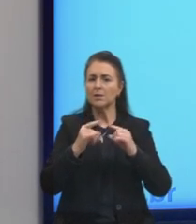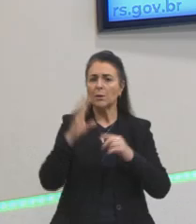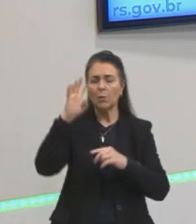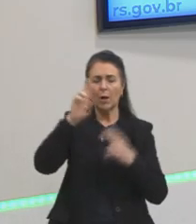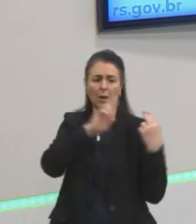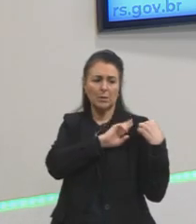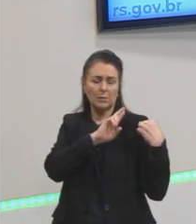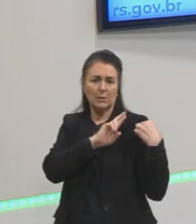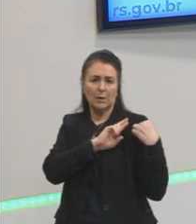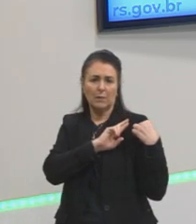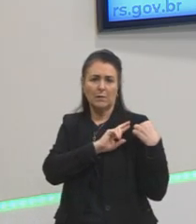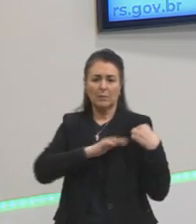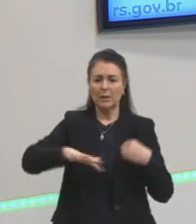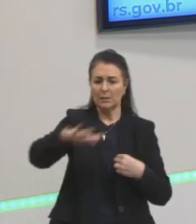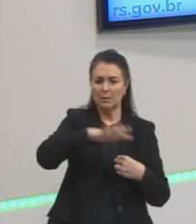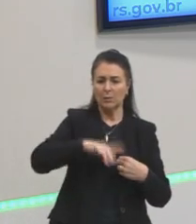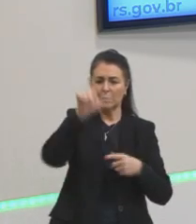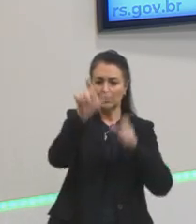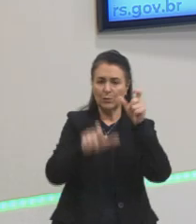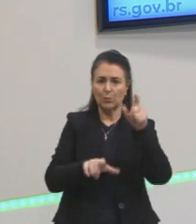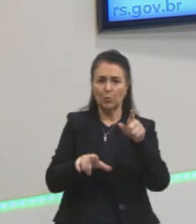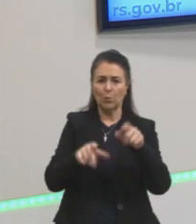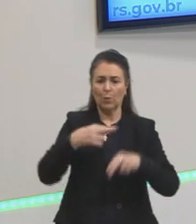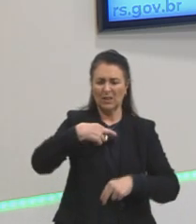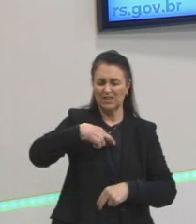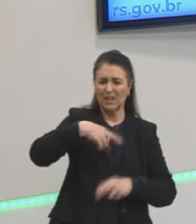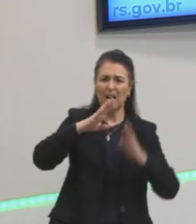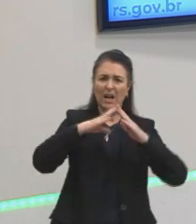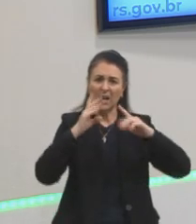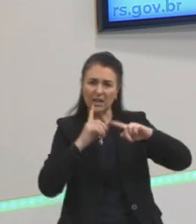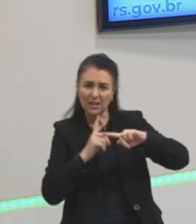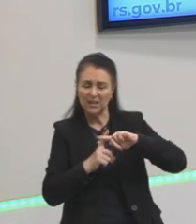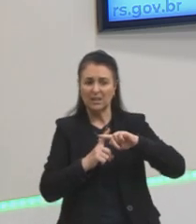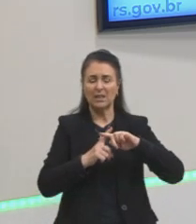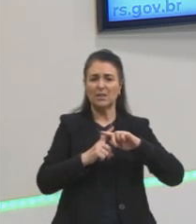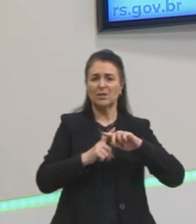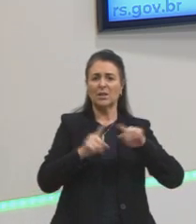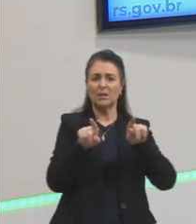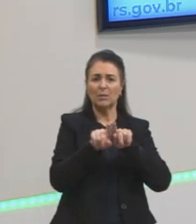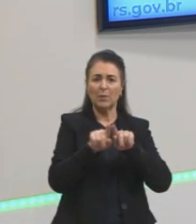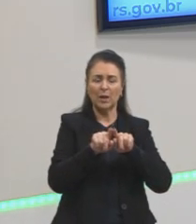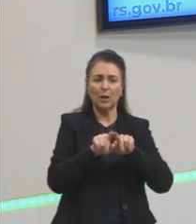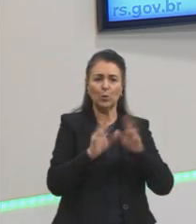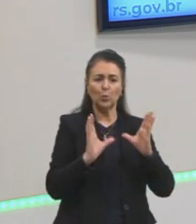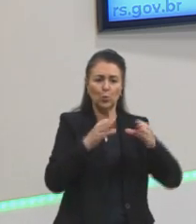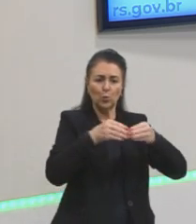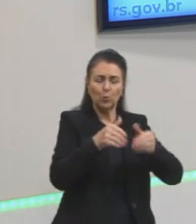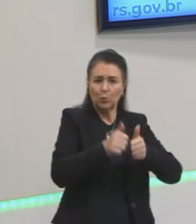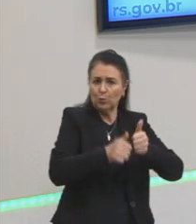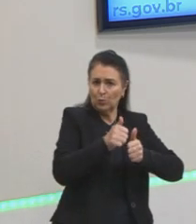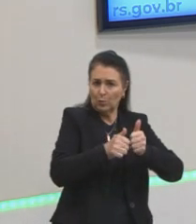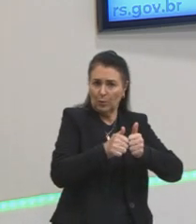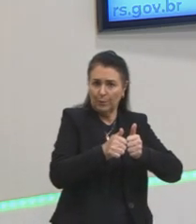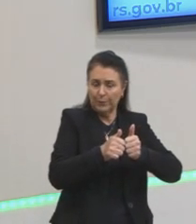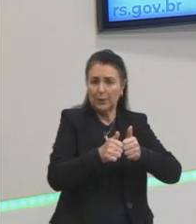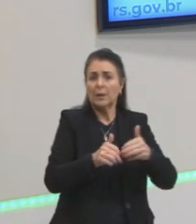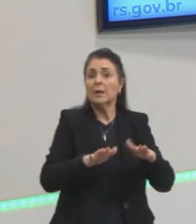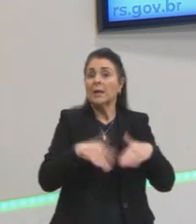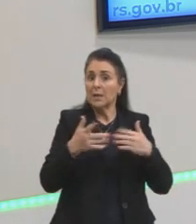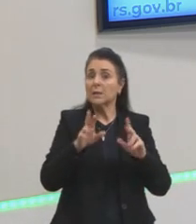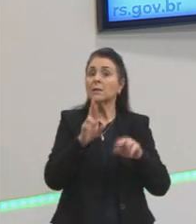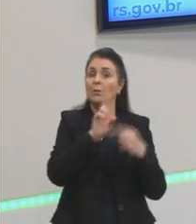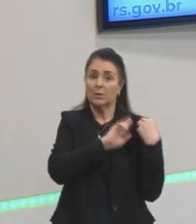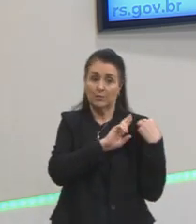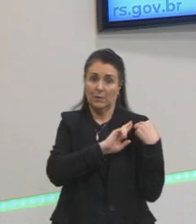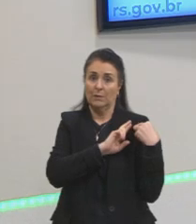igreja família o clube de futebol mais as instituições que determinam as ações das pessoas Então como é que